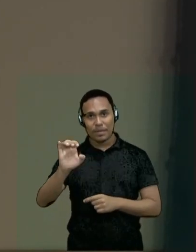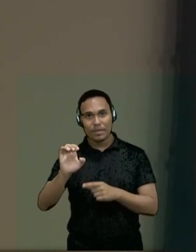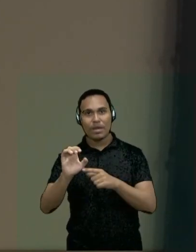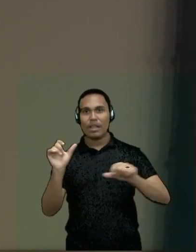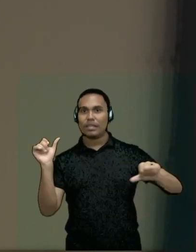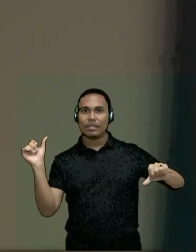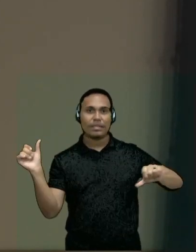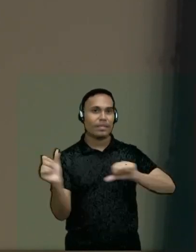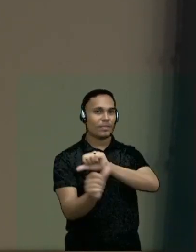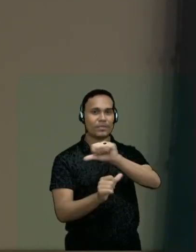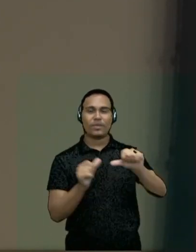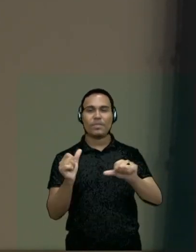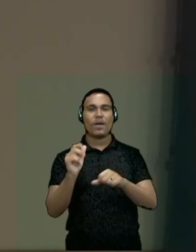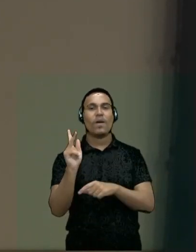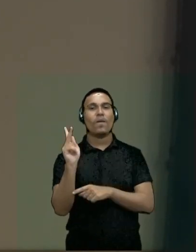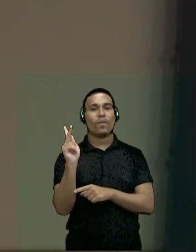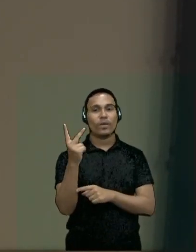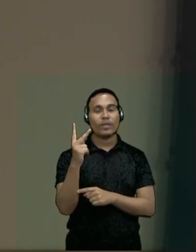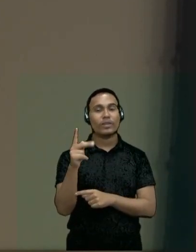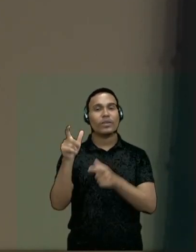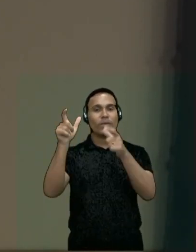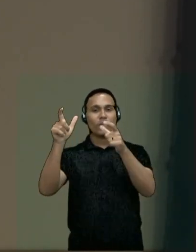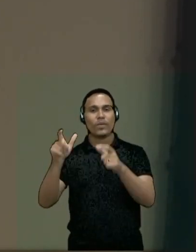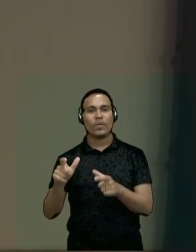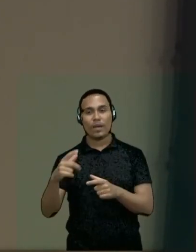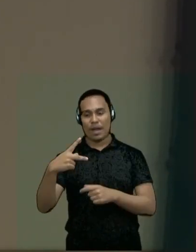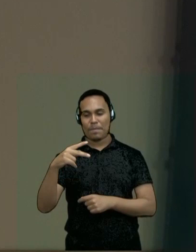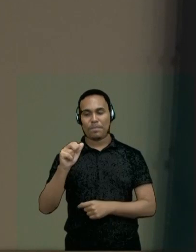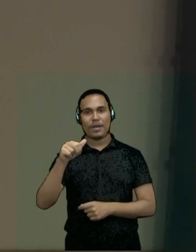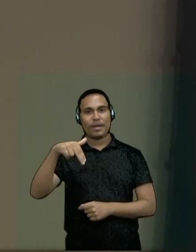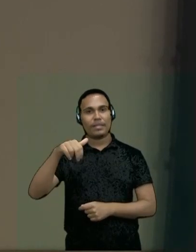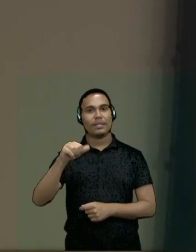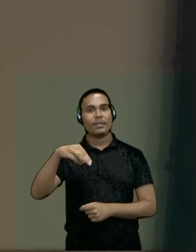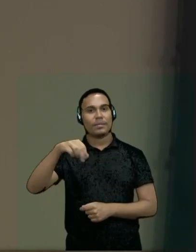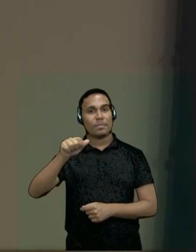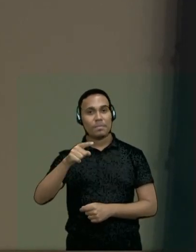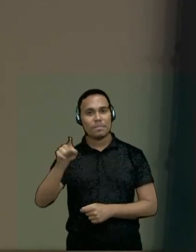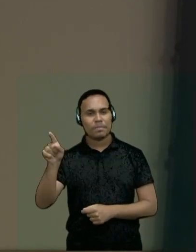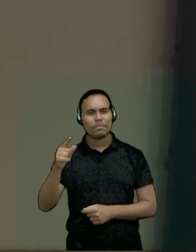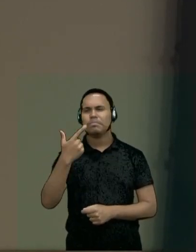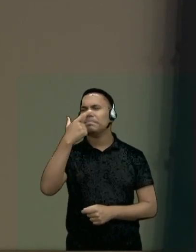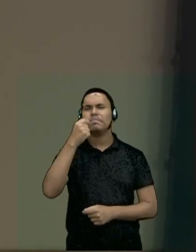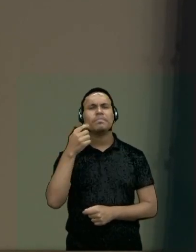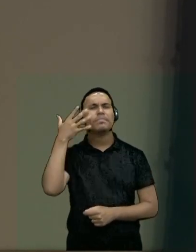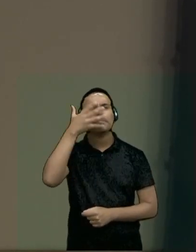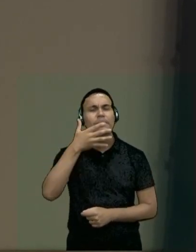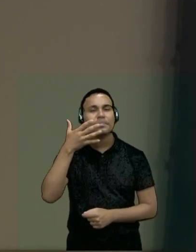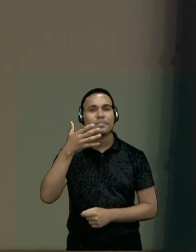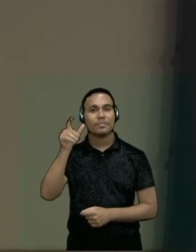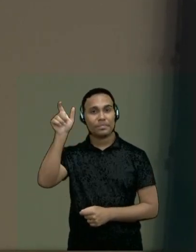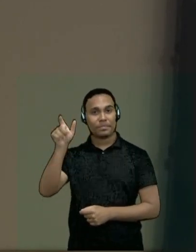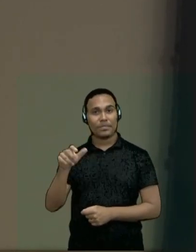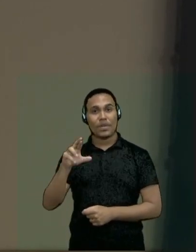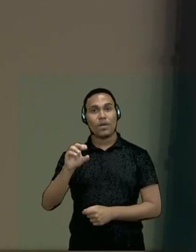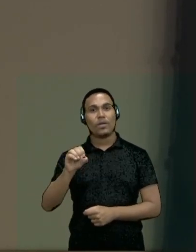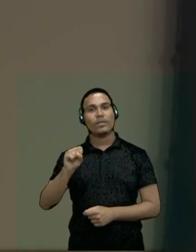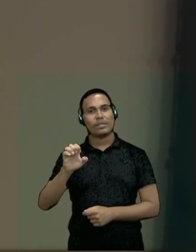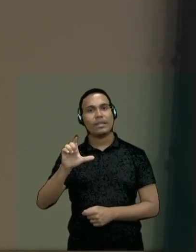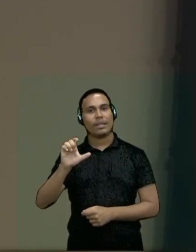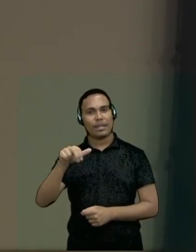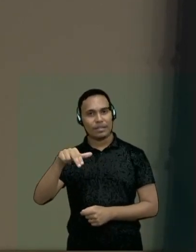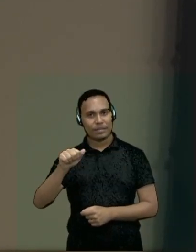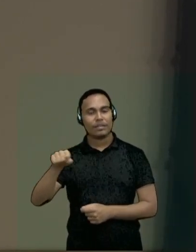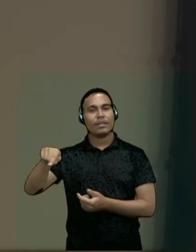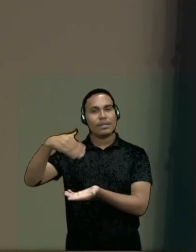Panamá. Palestrante é a senhora Rosilena Lindo, ela é subsecretária de Energia da Secretaria Nacional